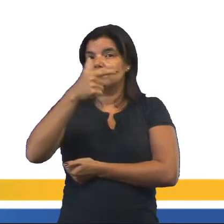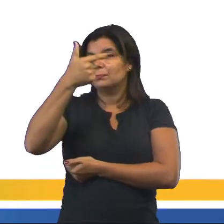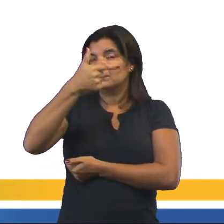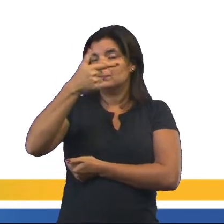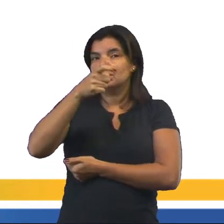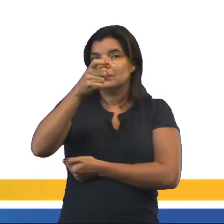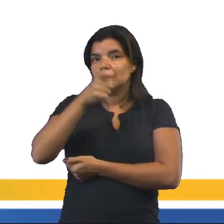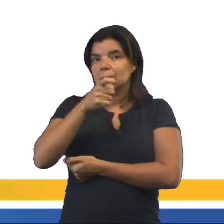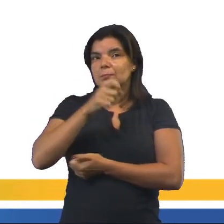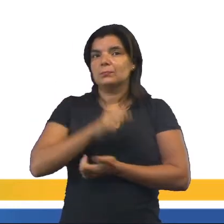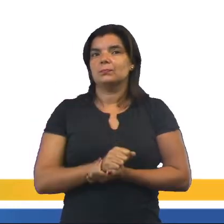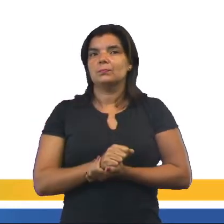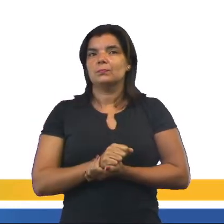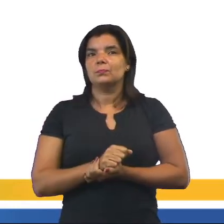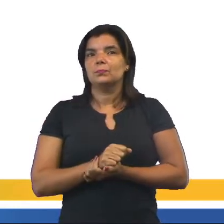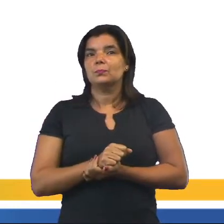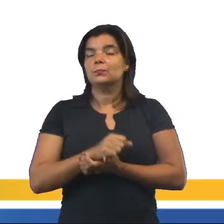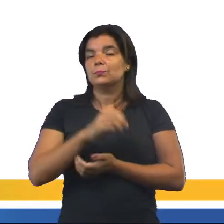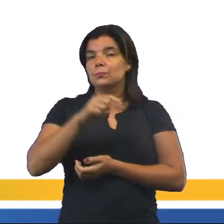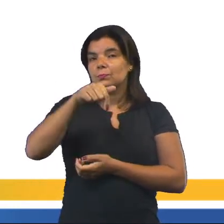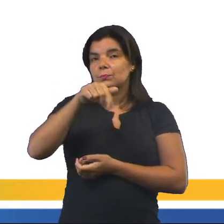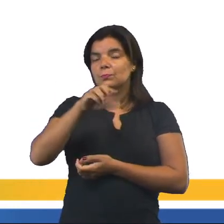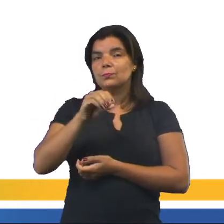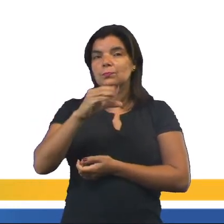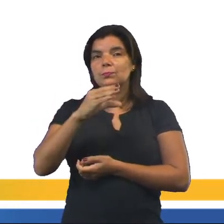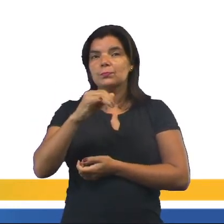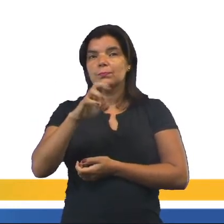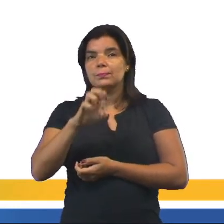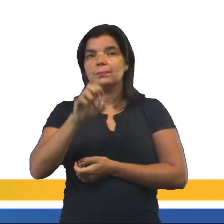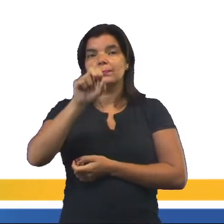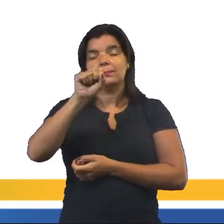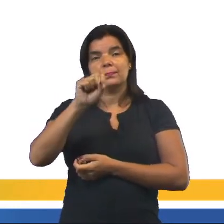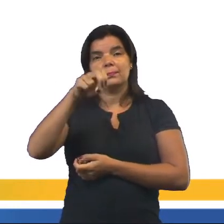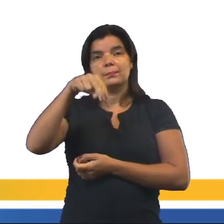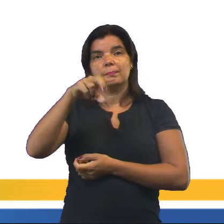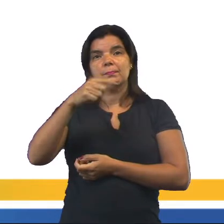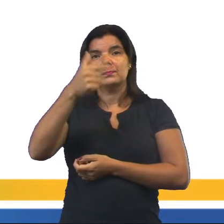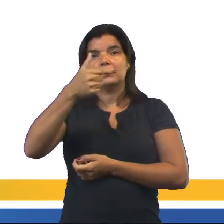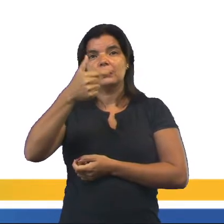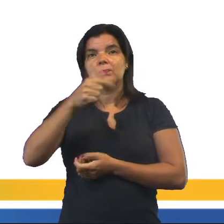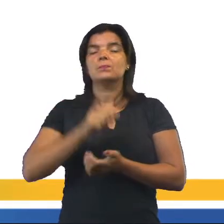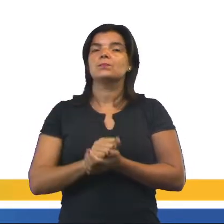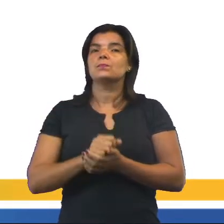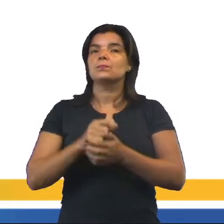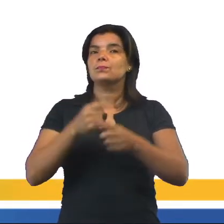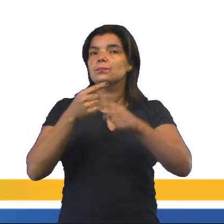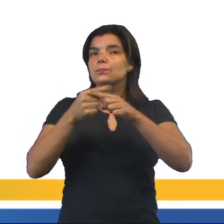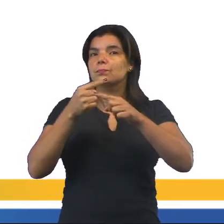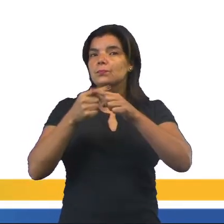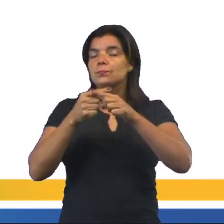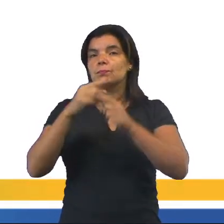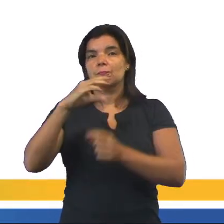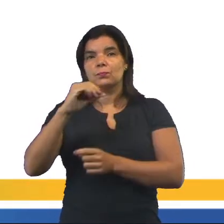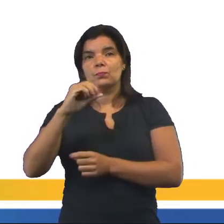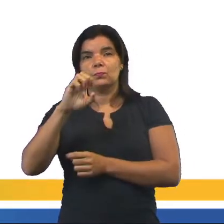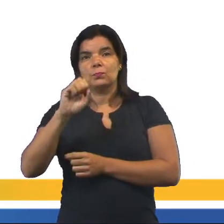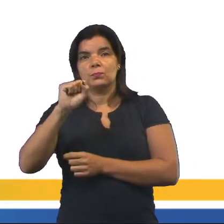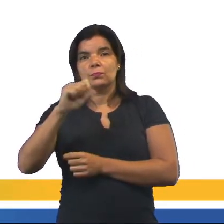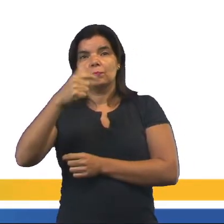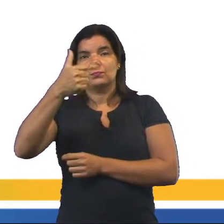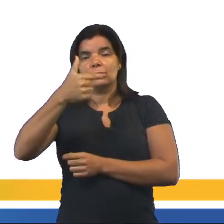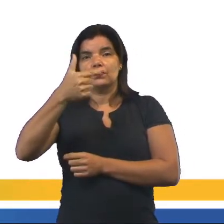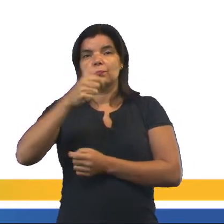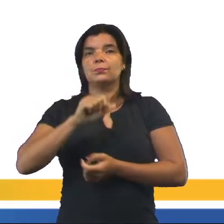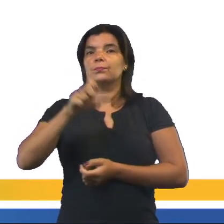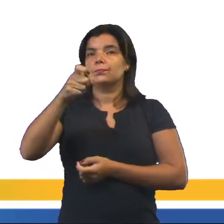x pelo coeficiente seno ao quadrado de x dividido por cosseno ao quadrado de